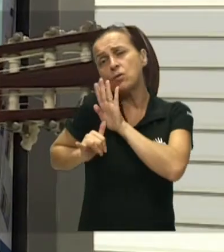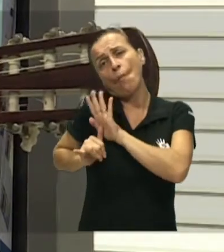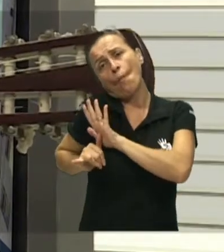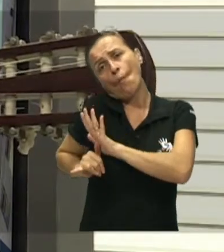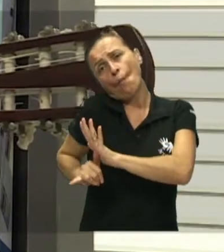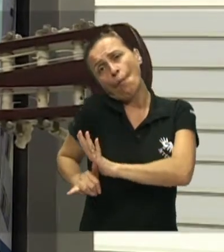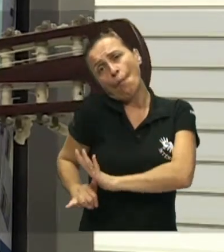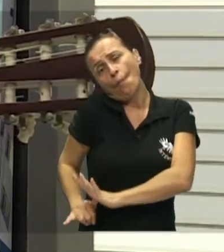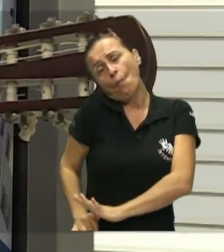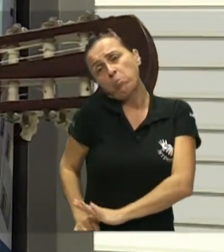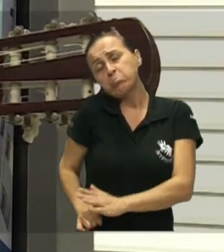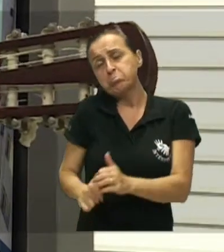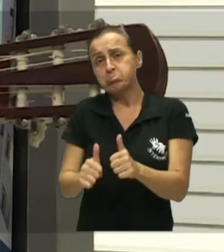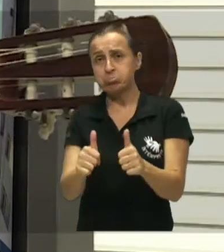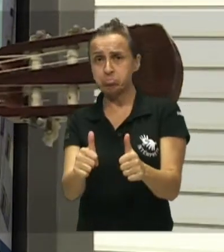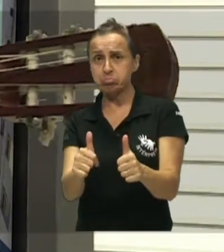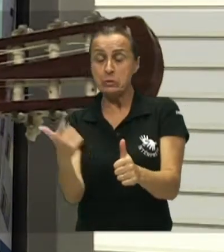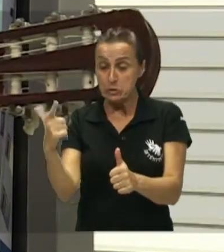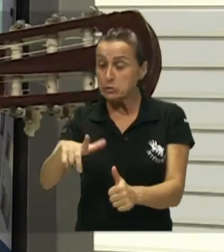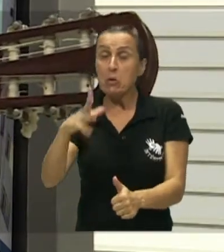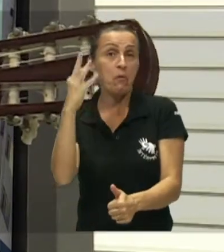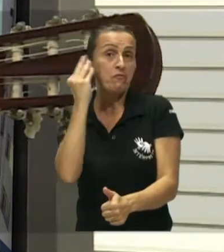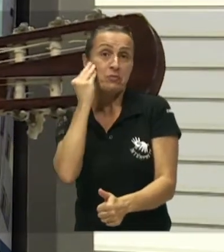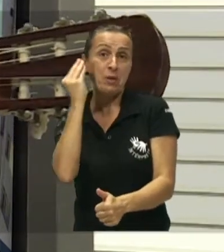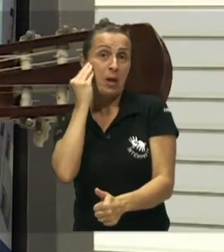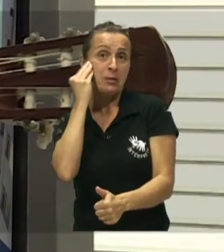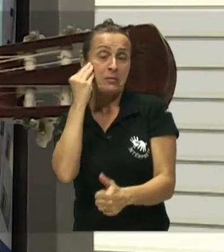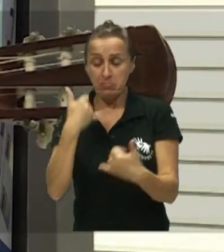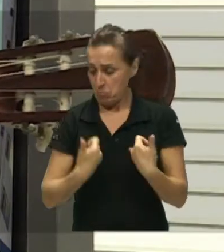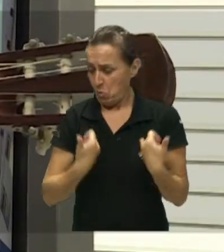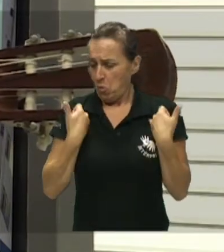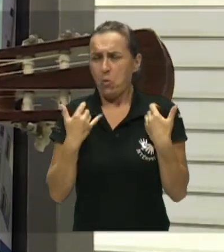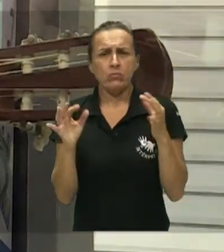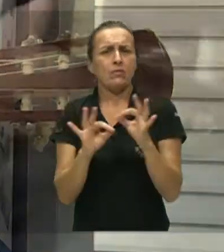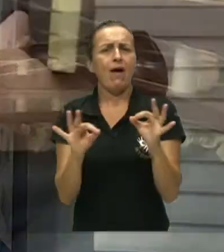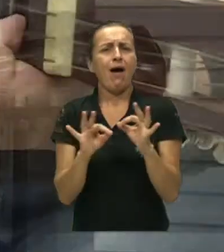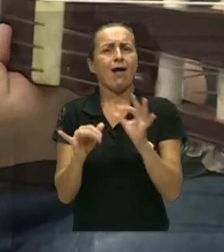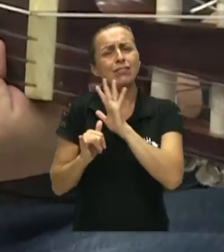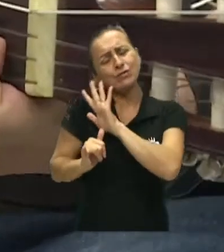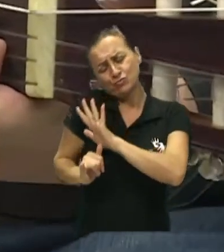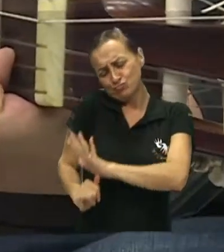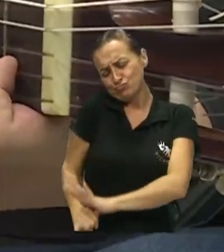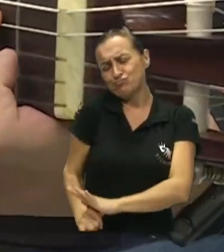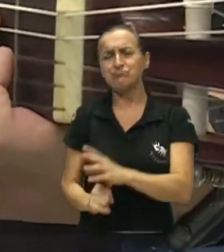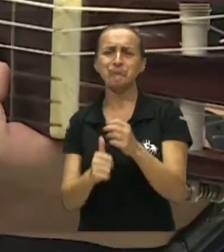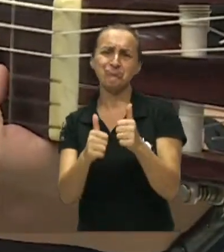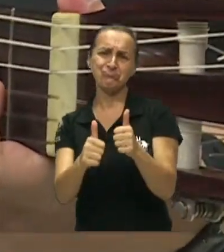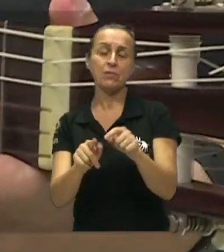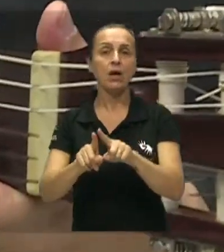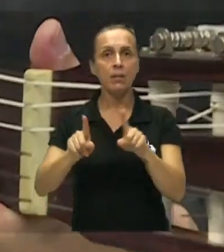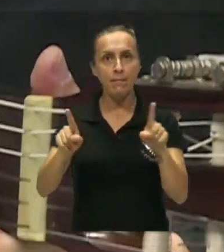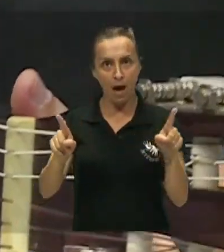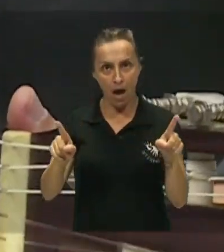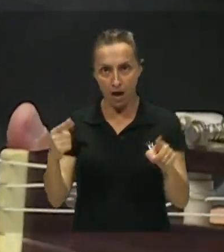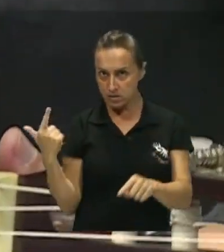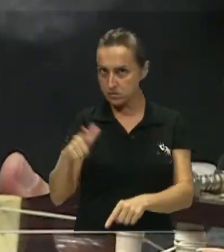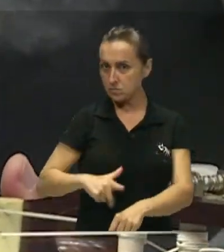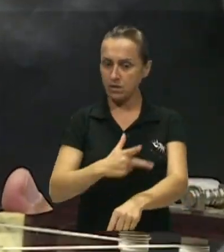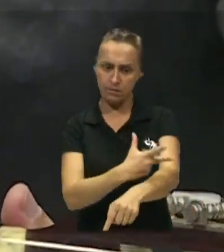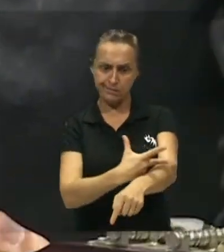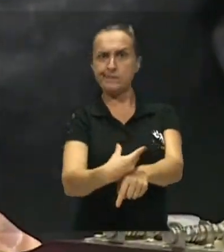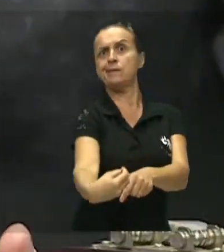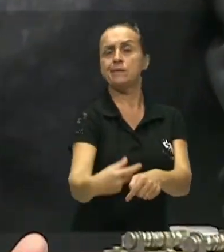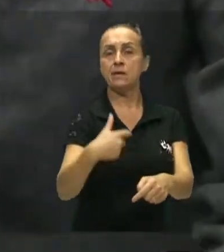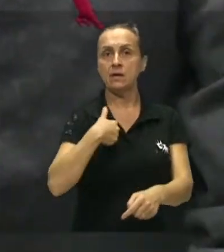de novo você tenta, sem vaidade, sem rancor. Mas quando ganha, chega a me